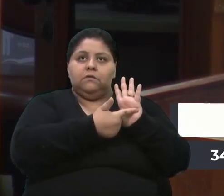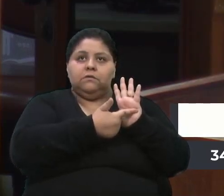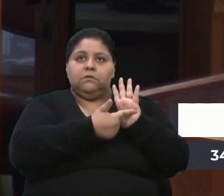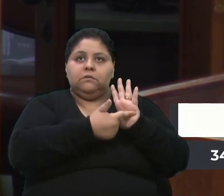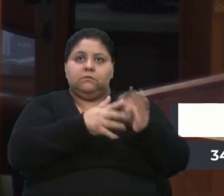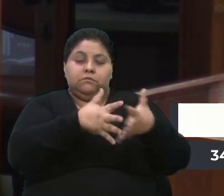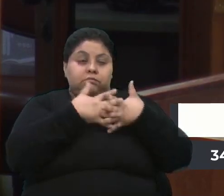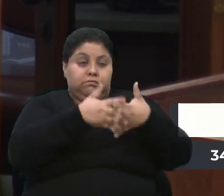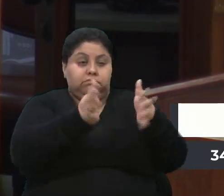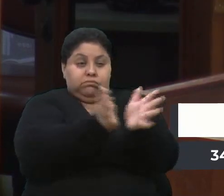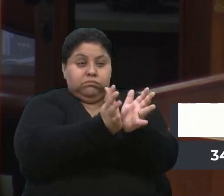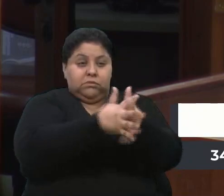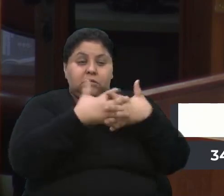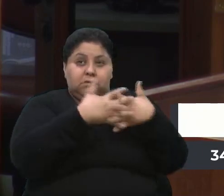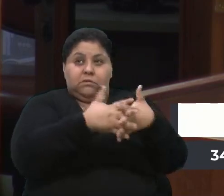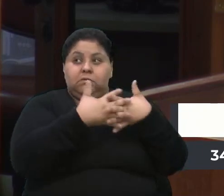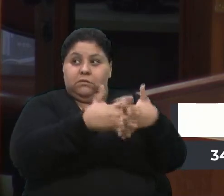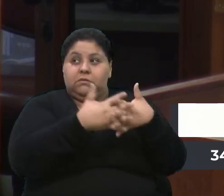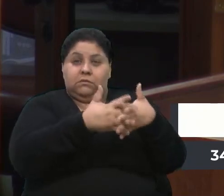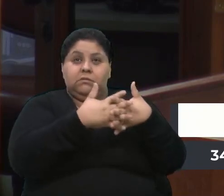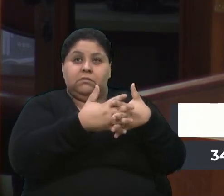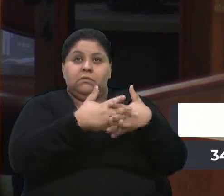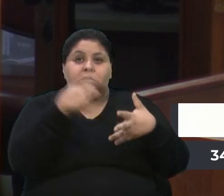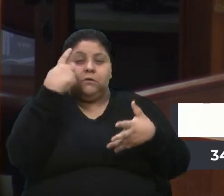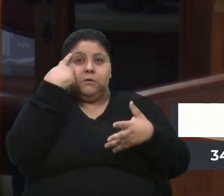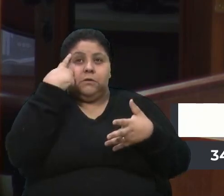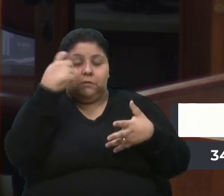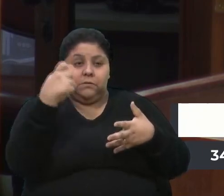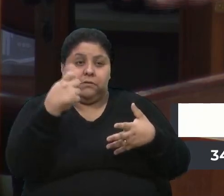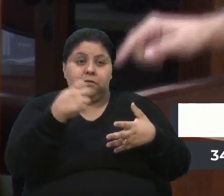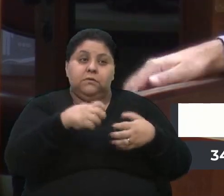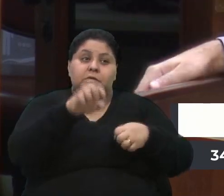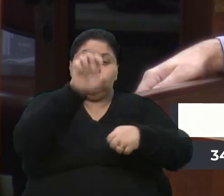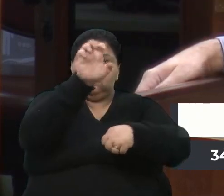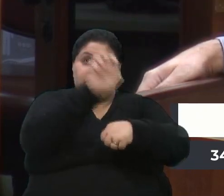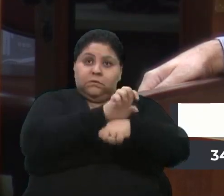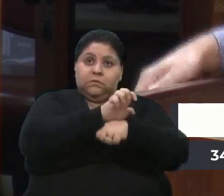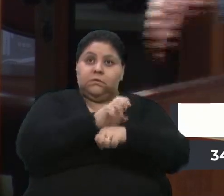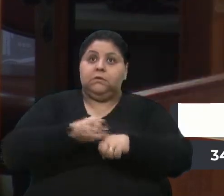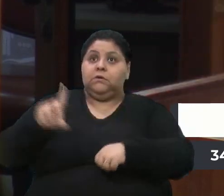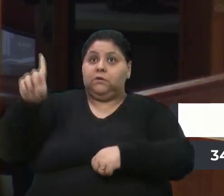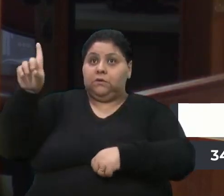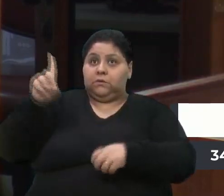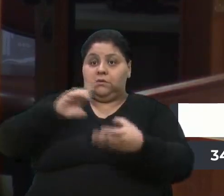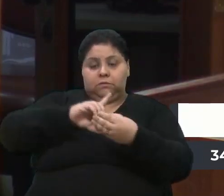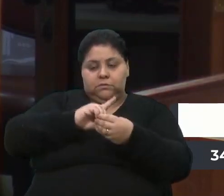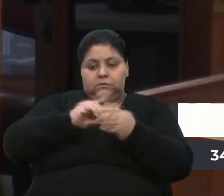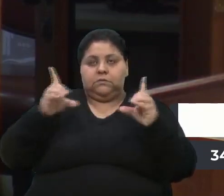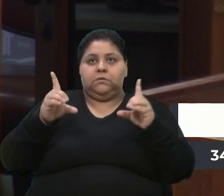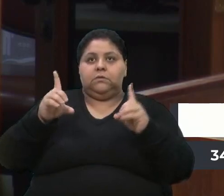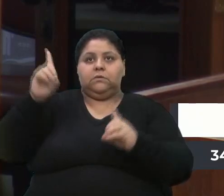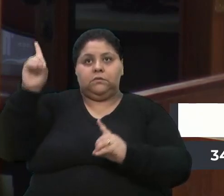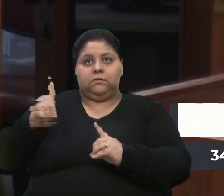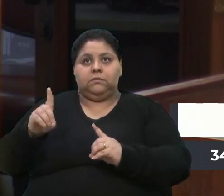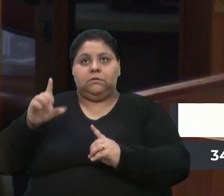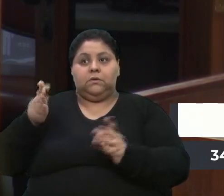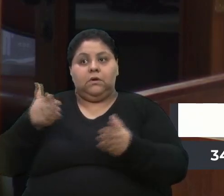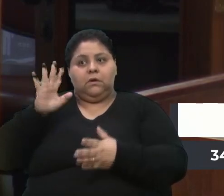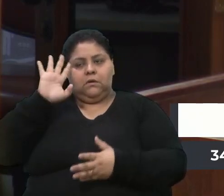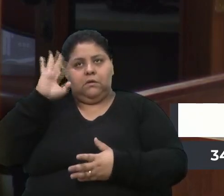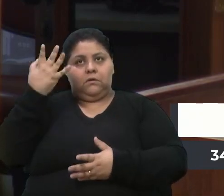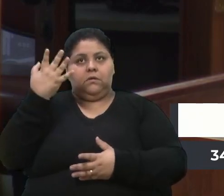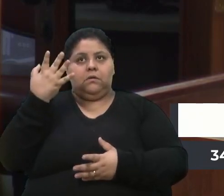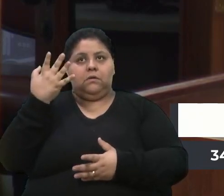de terroristas, que o Estado Democrático de Direito está dando um jeito de resolver. A Câmara de Porto Alegre